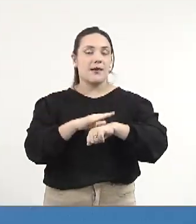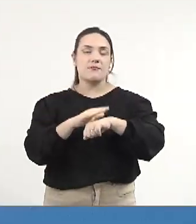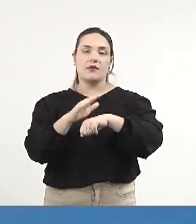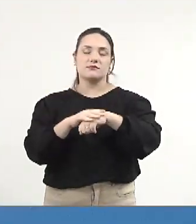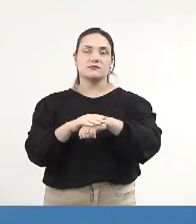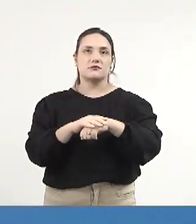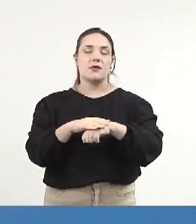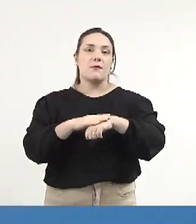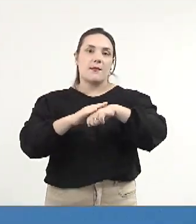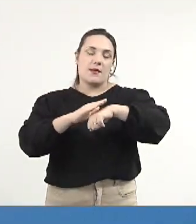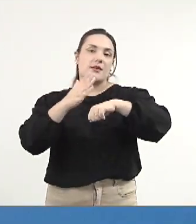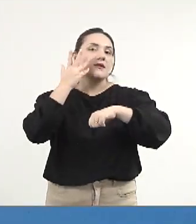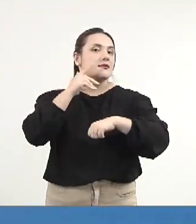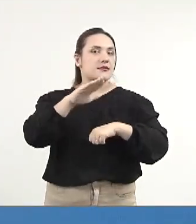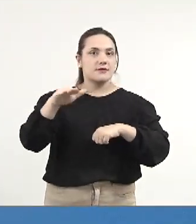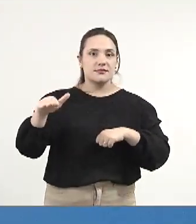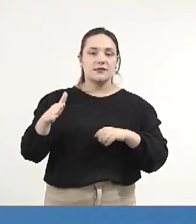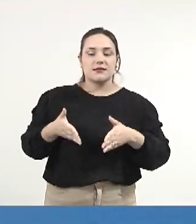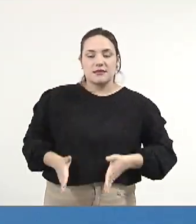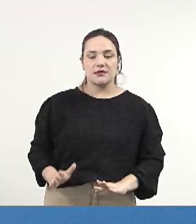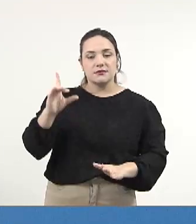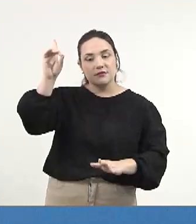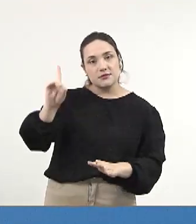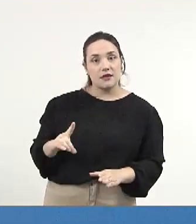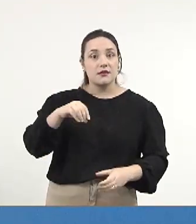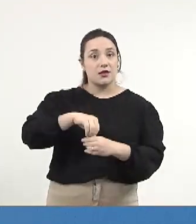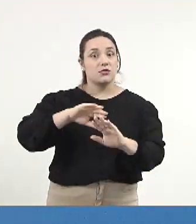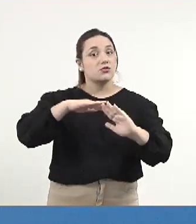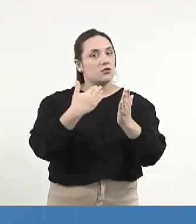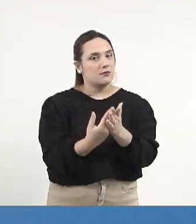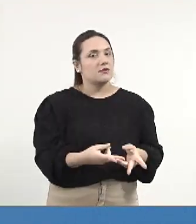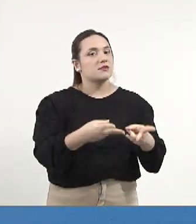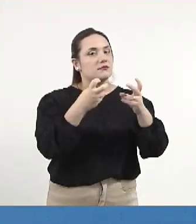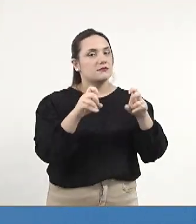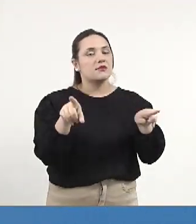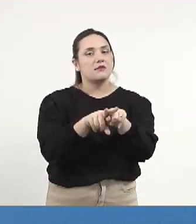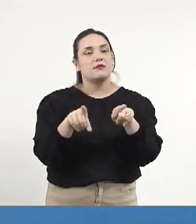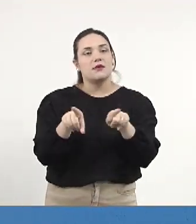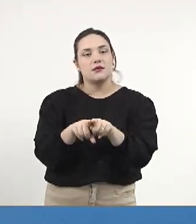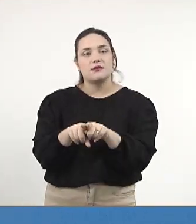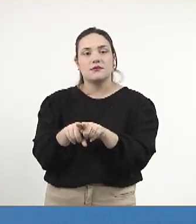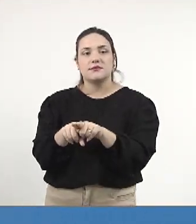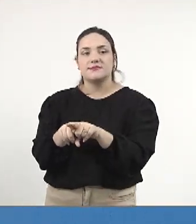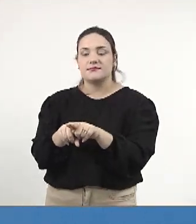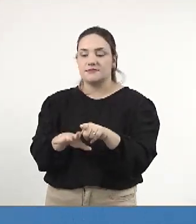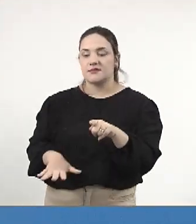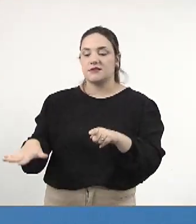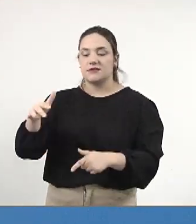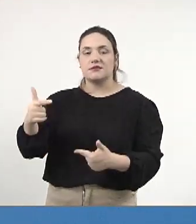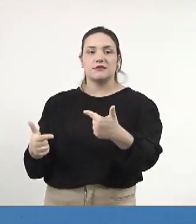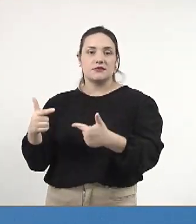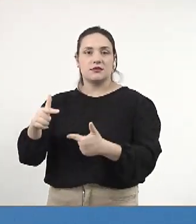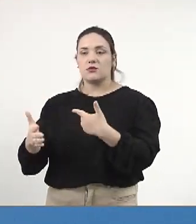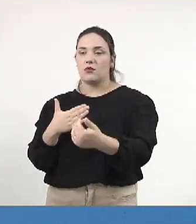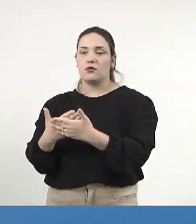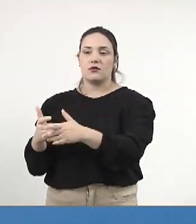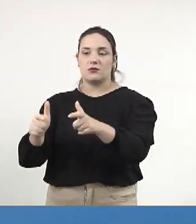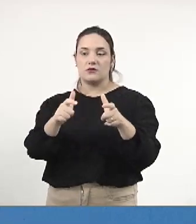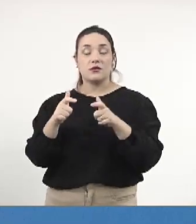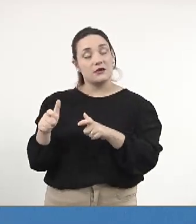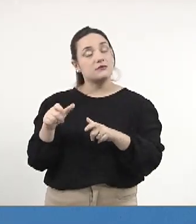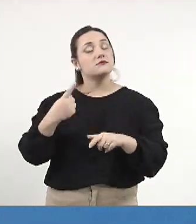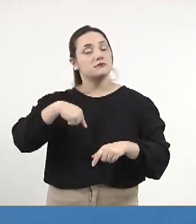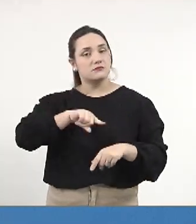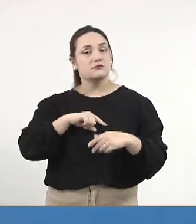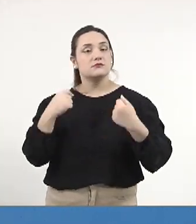nascendo com deficiência. A gente percebe isso na escola, a gente percebe isso nos espaços da política, por onde a gente anda. Então, a